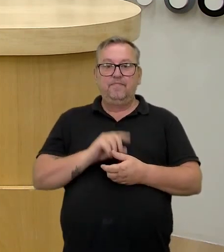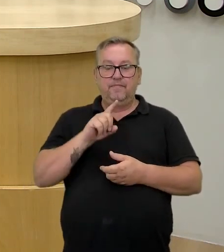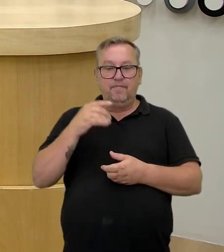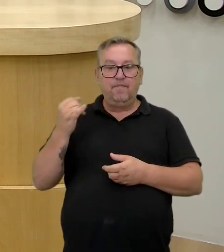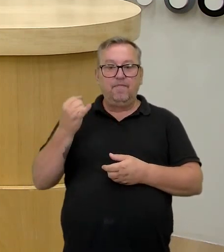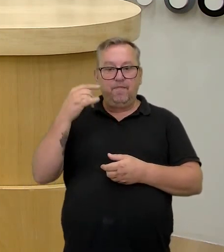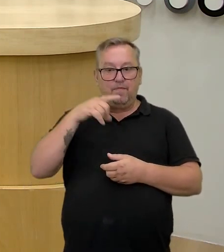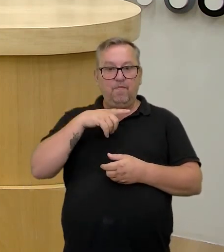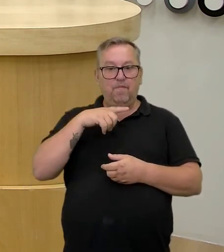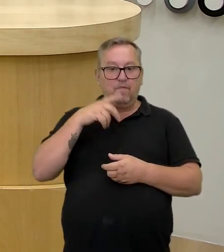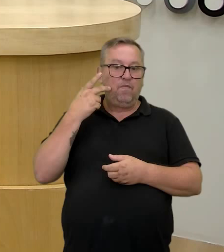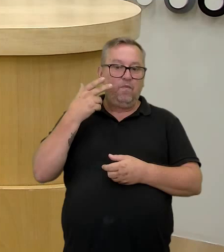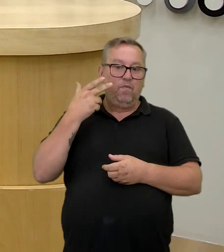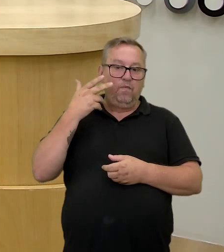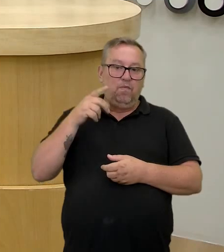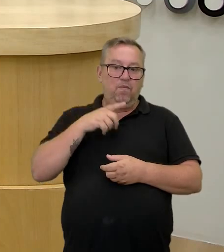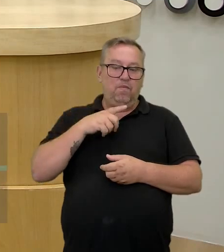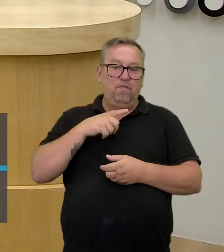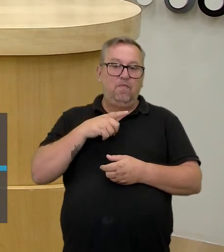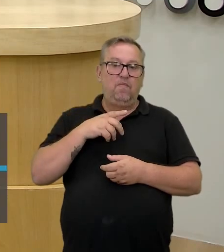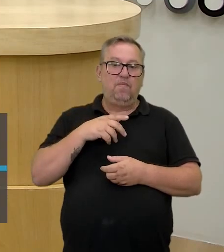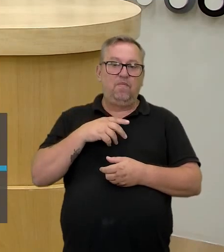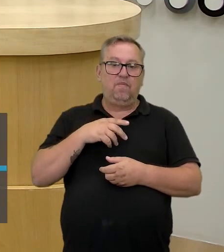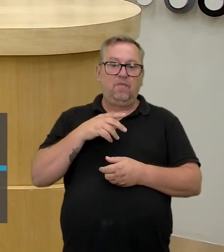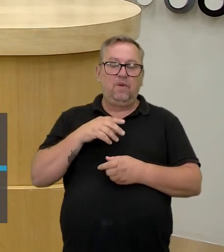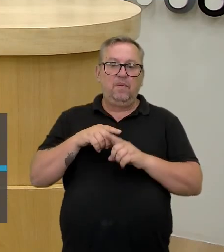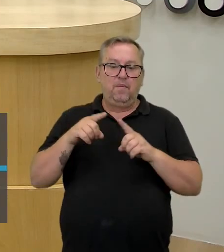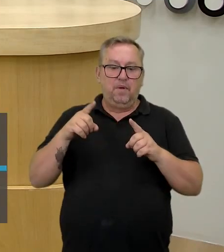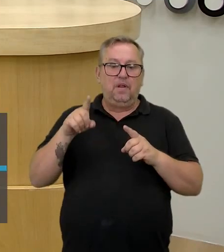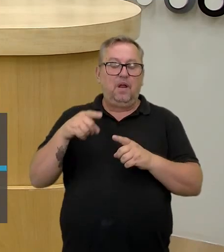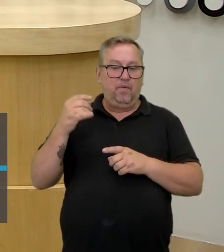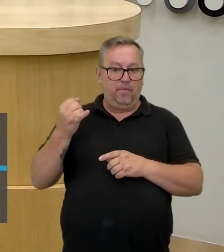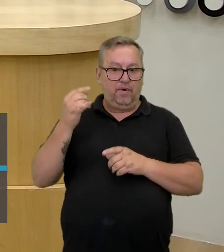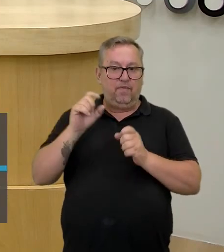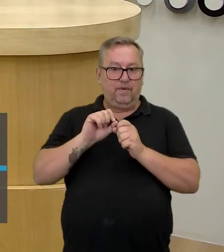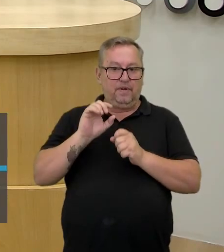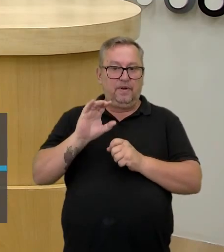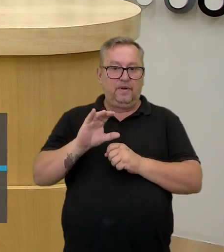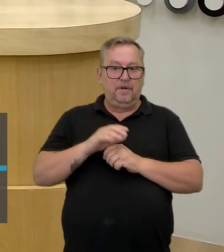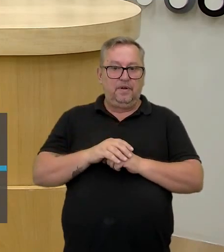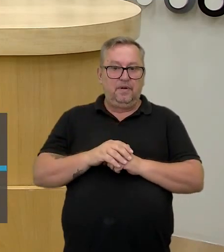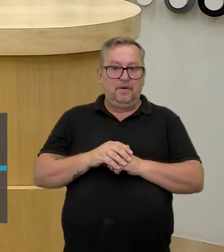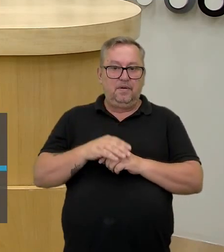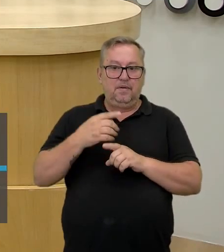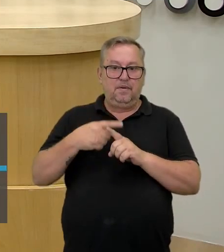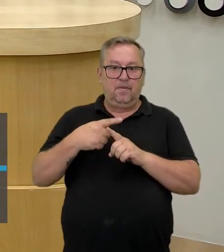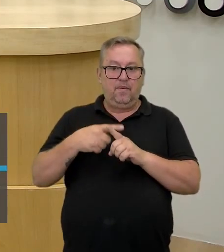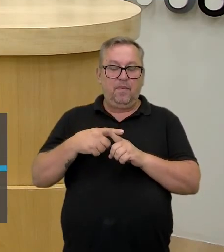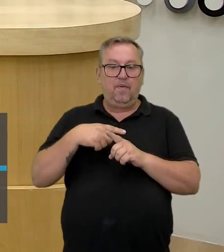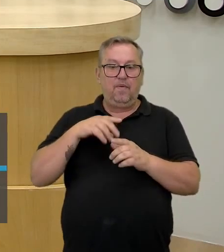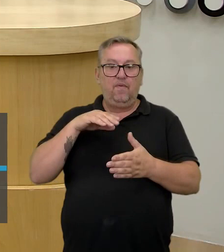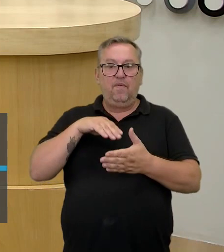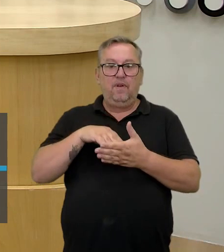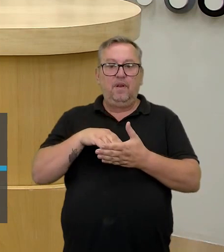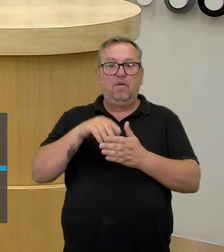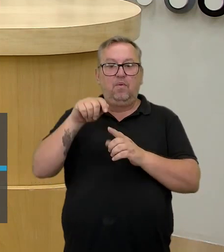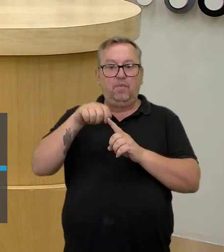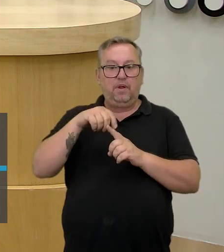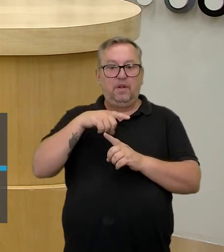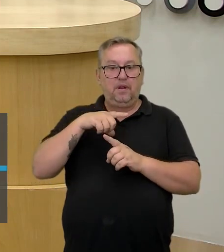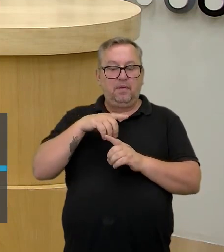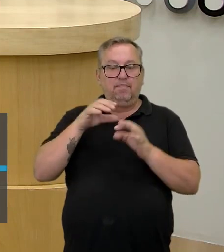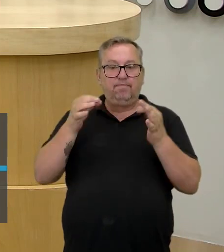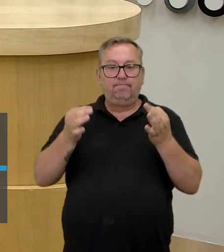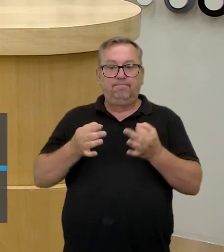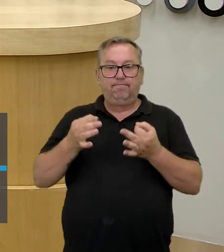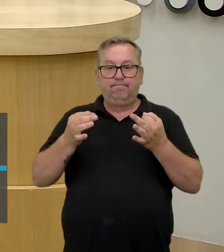que se tenha essa calma. Normalmente a gente não dá muita bola para isso, mas é importante fazer isso, porque no final do mês você tem que ter um orçamento,